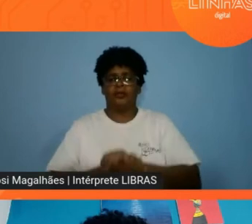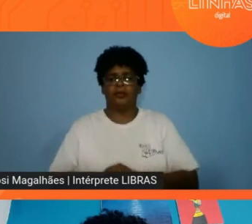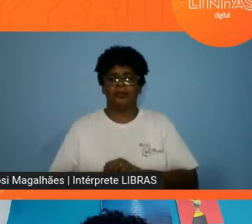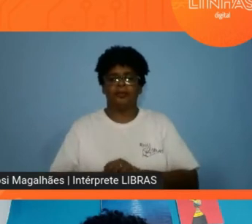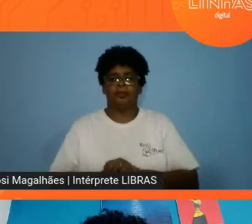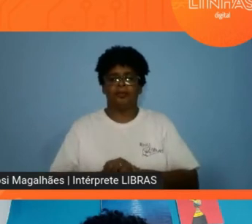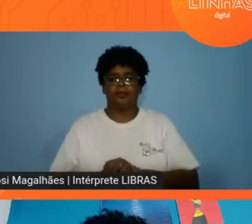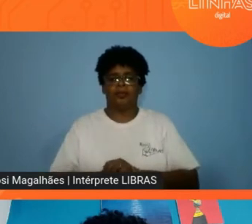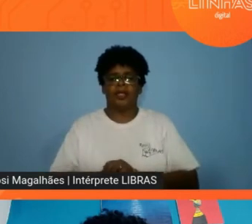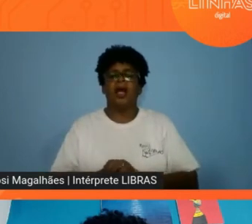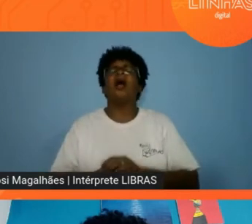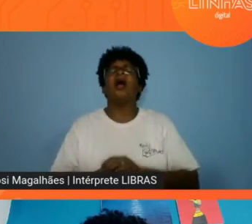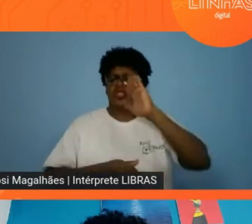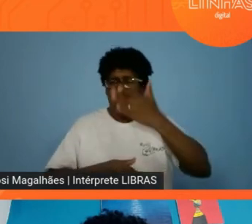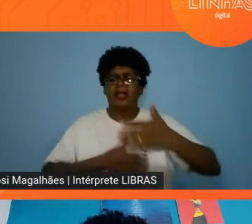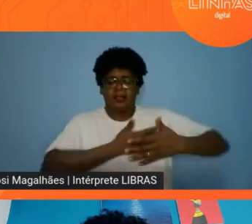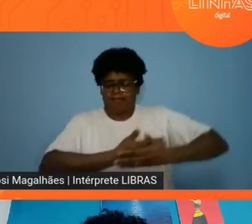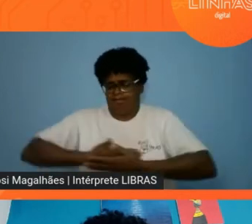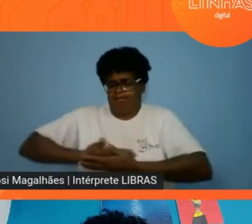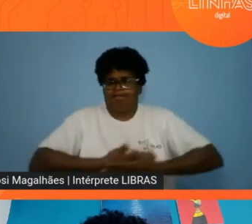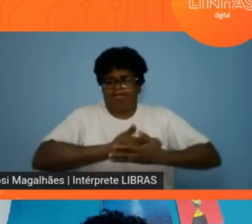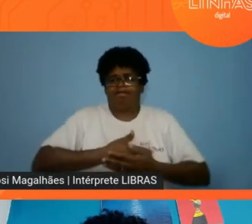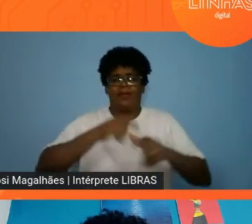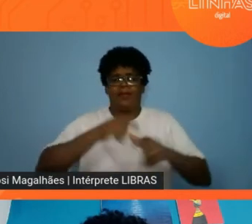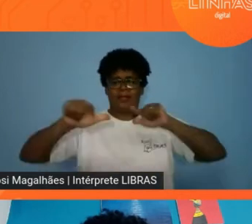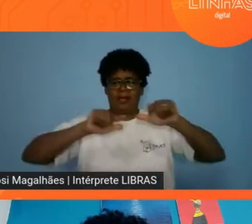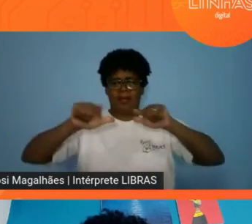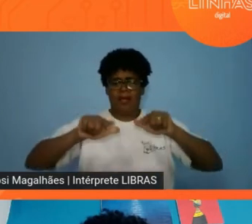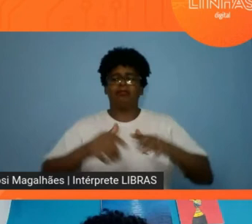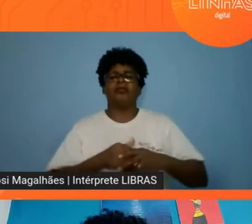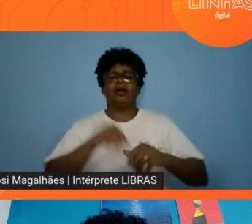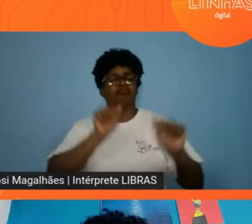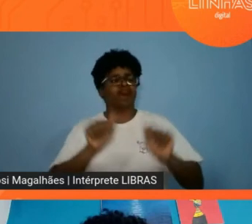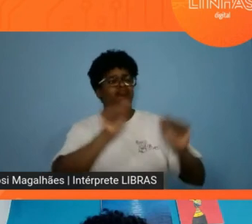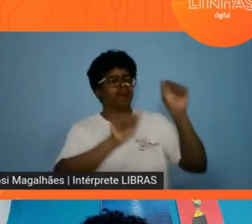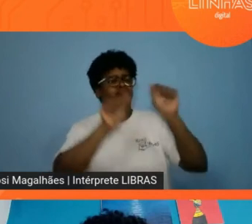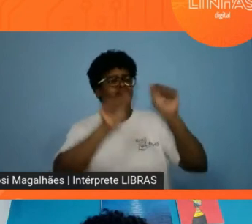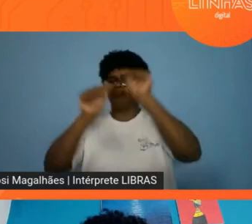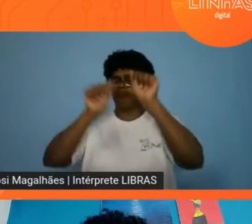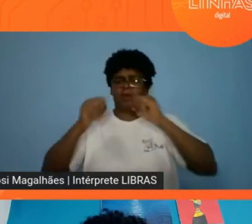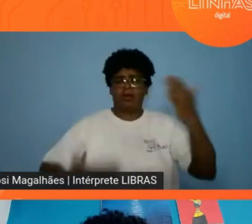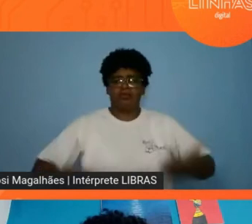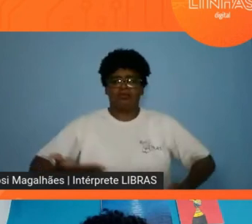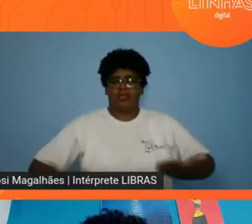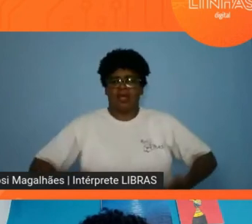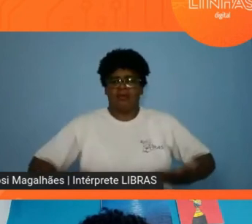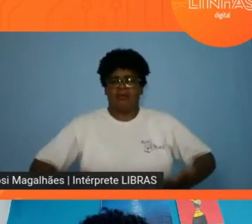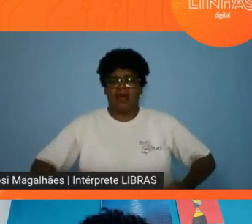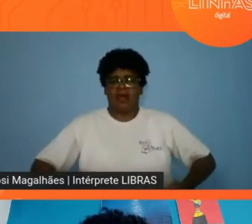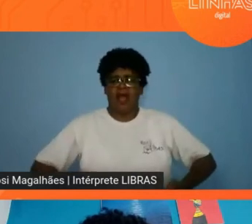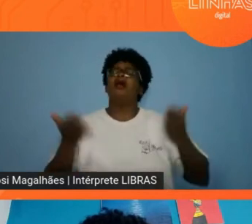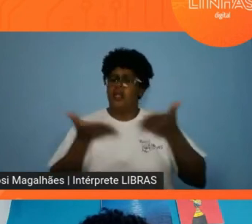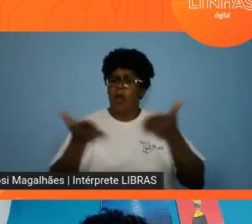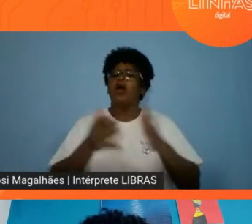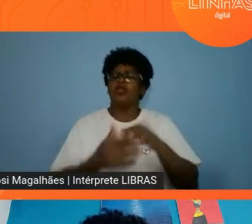Eu já fui babá, já fui empregada doméstica, hoje consigo viver